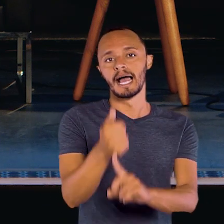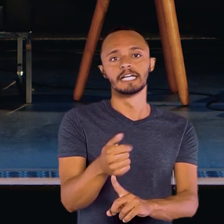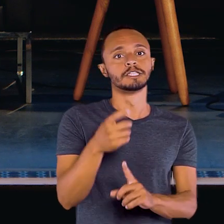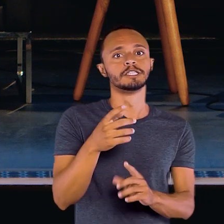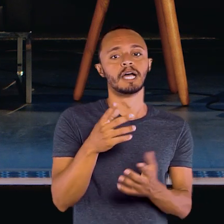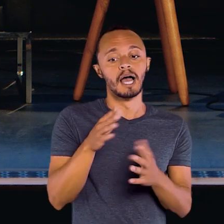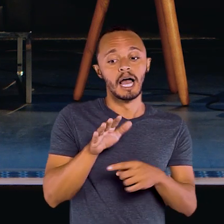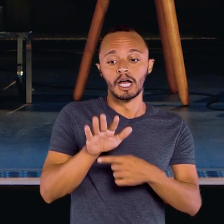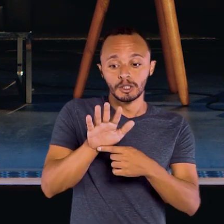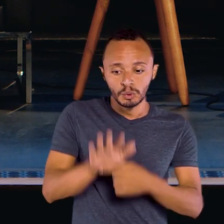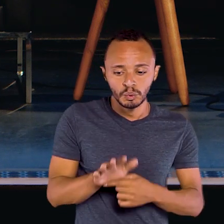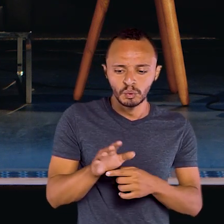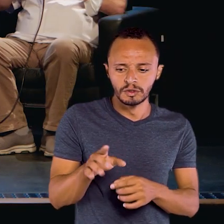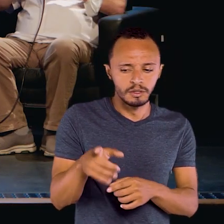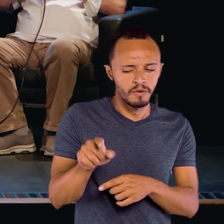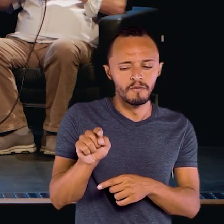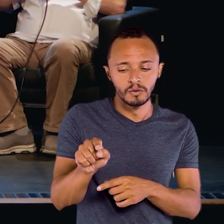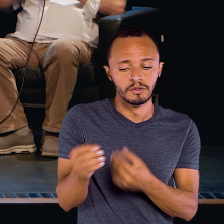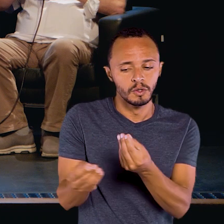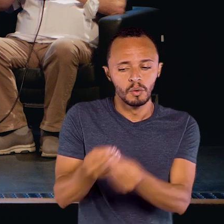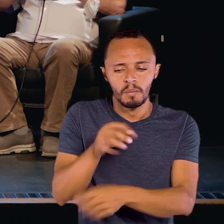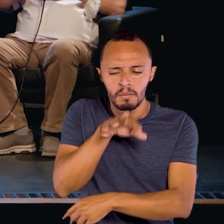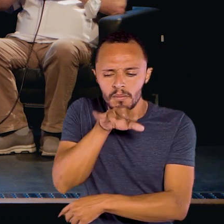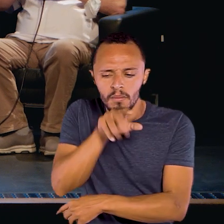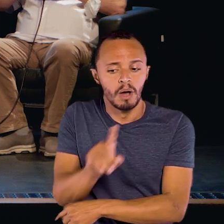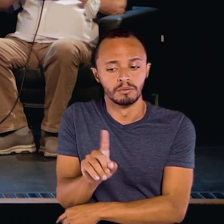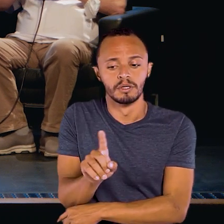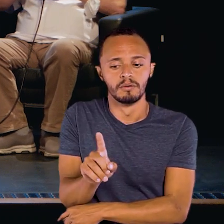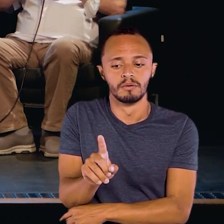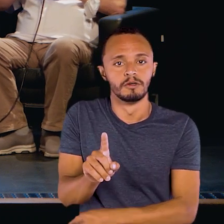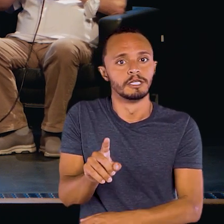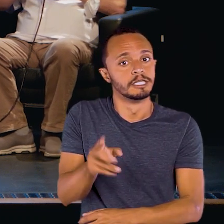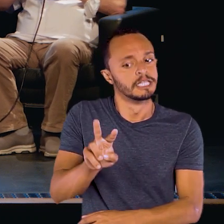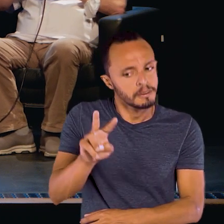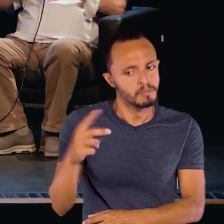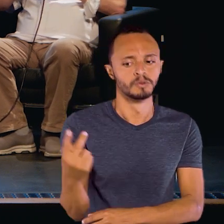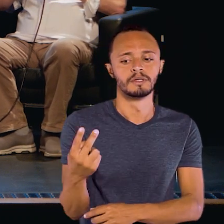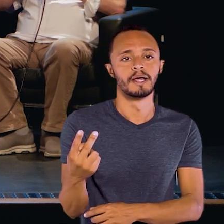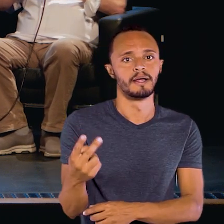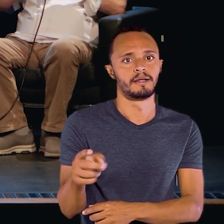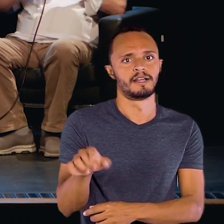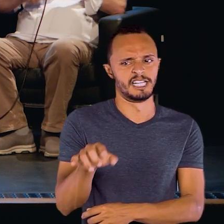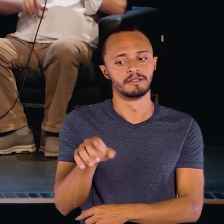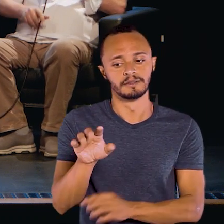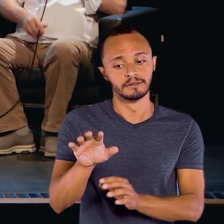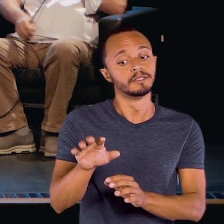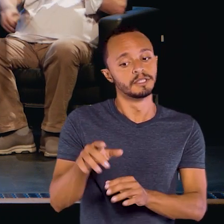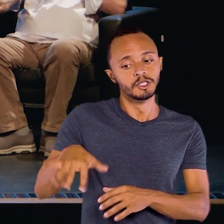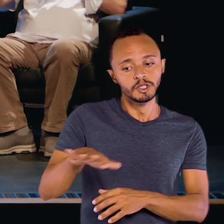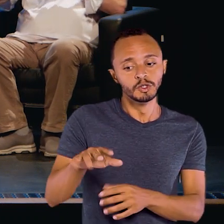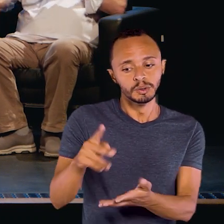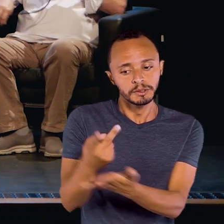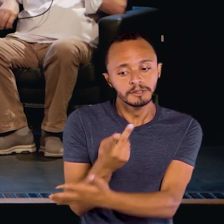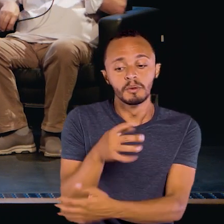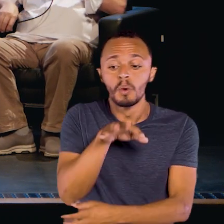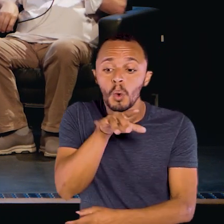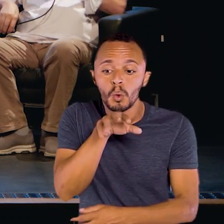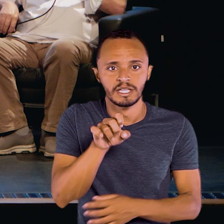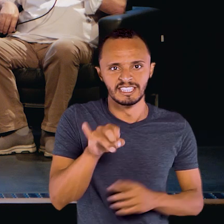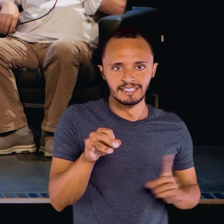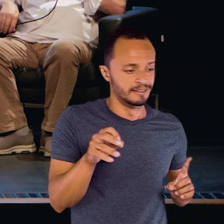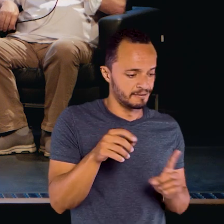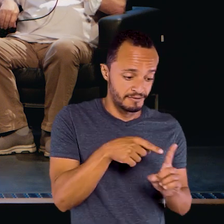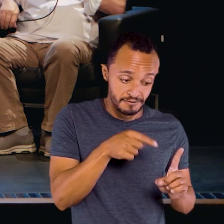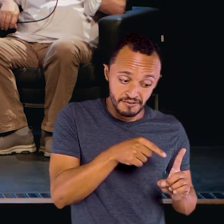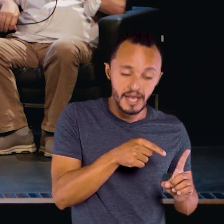desnaturalizar a crueldade? Vamos passar algumas perguntas da plateia, por favor. Sem não antes agradecer ao meu amigo André,